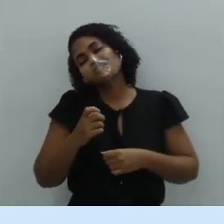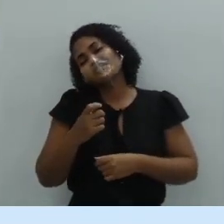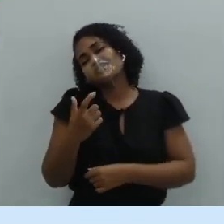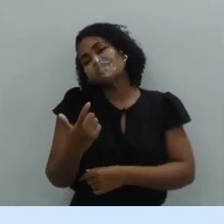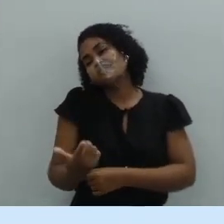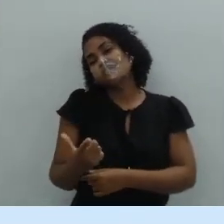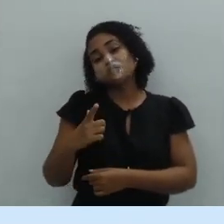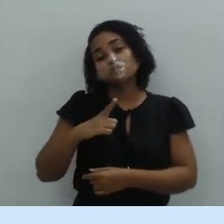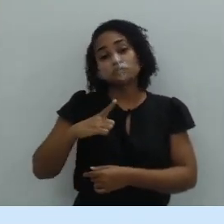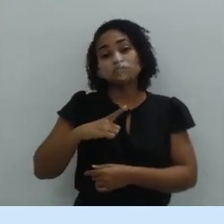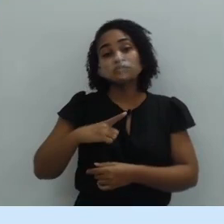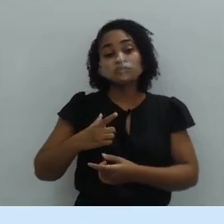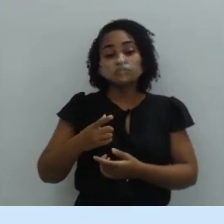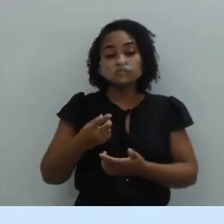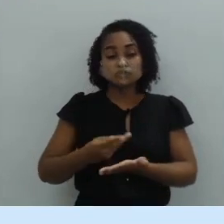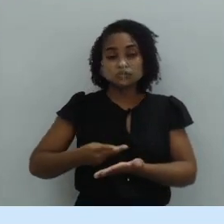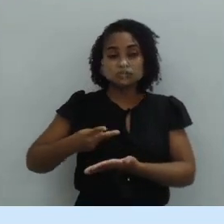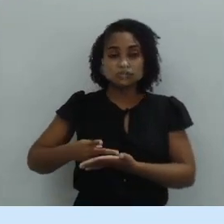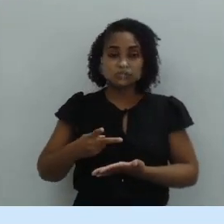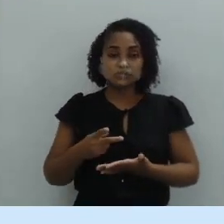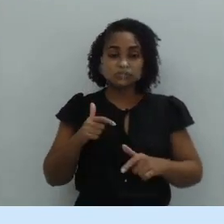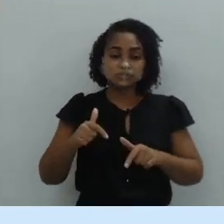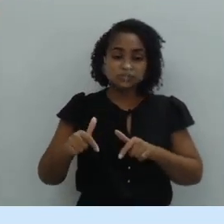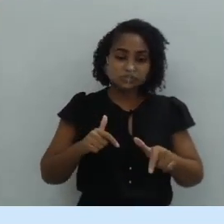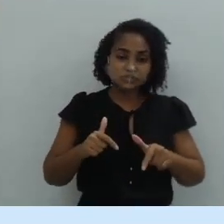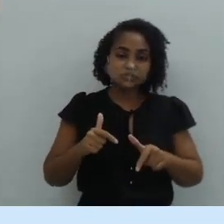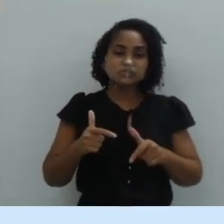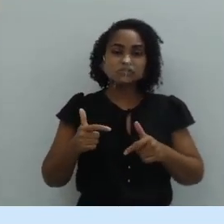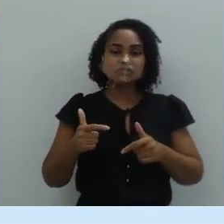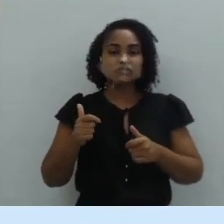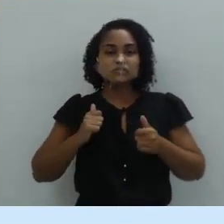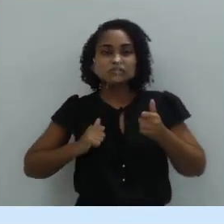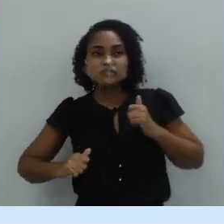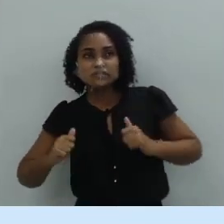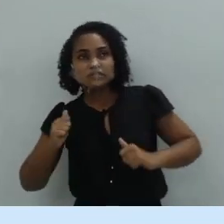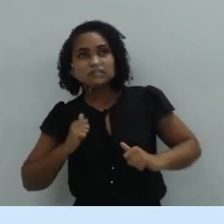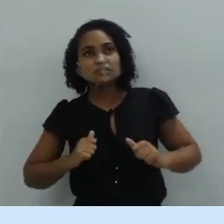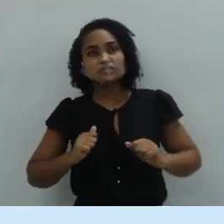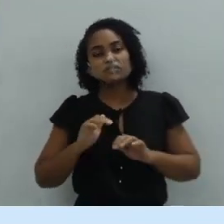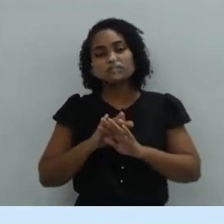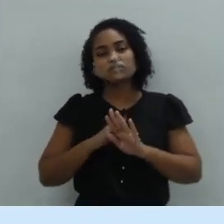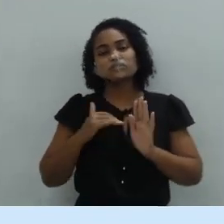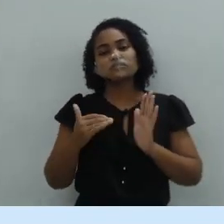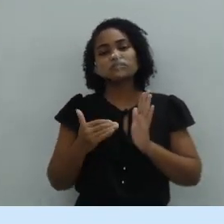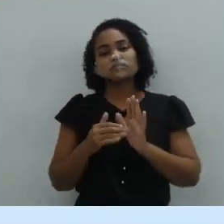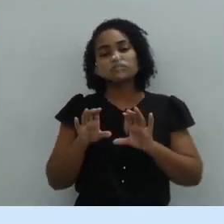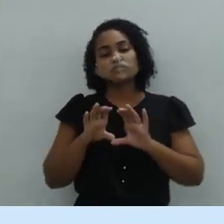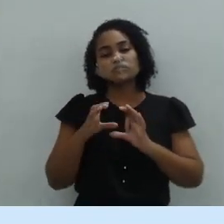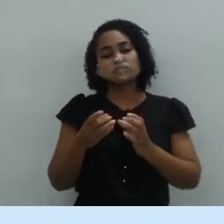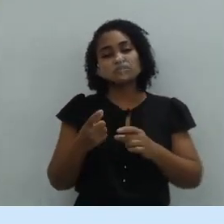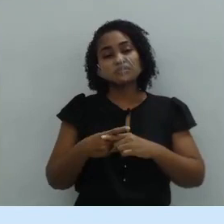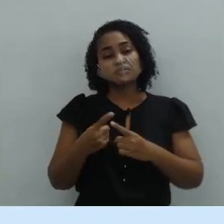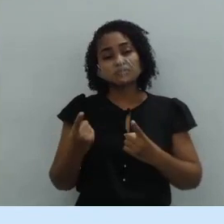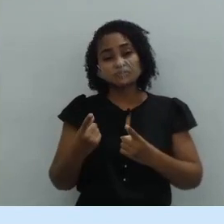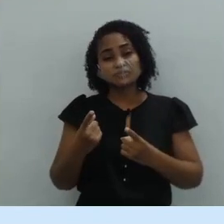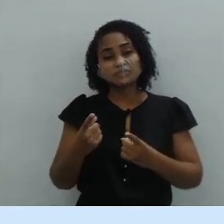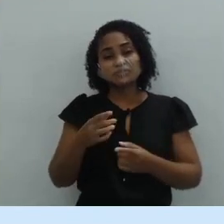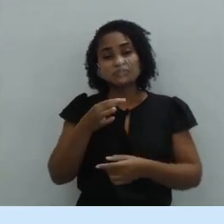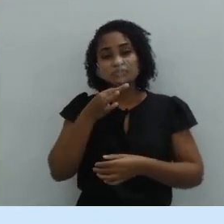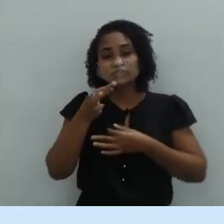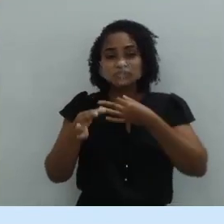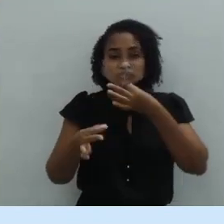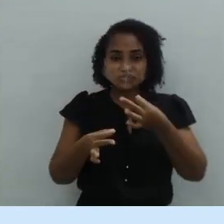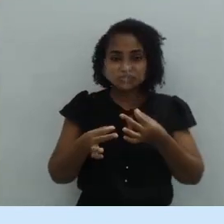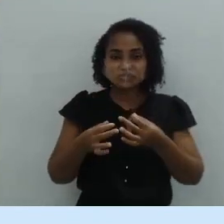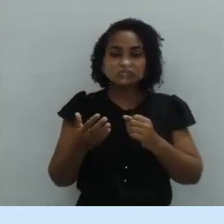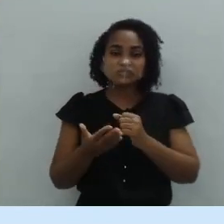claro que a situação que a gente está trabalhando é um anseio, é um desejo de toda a comunidade, mas eu preciso